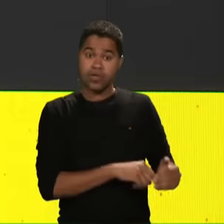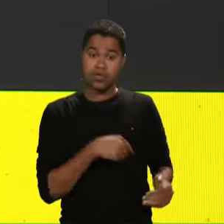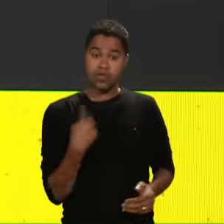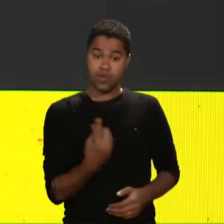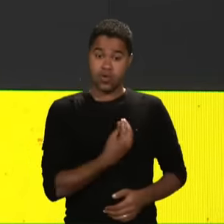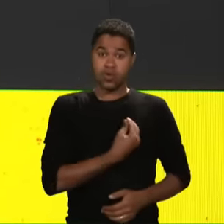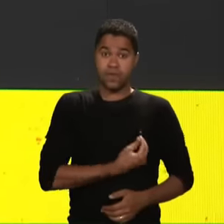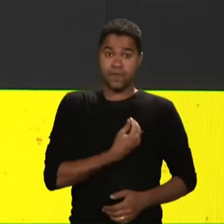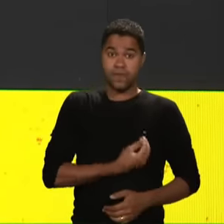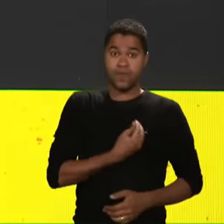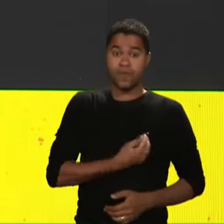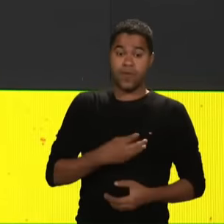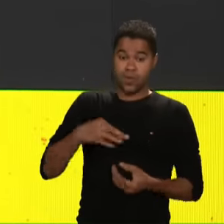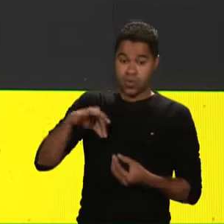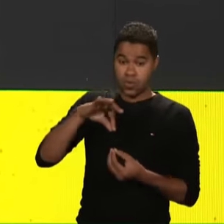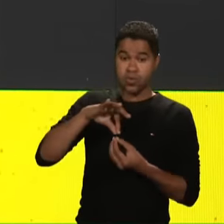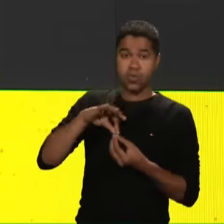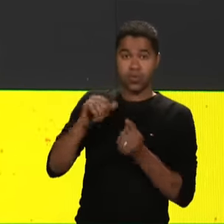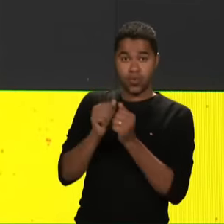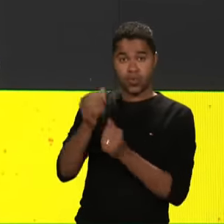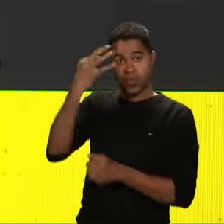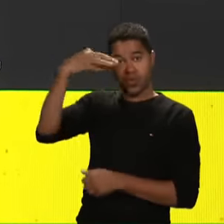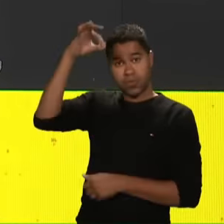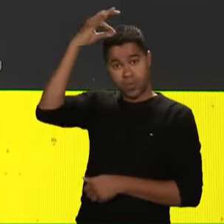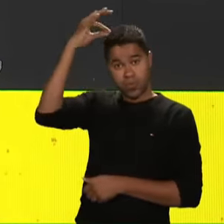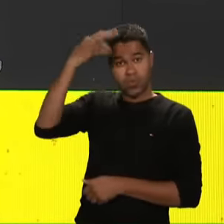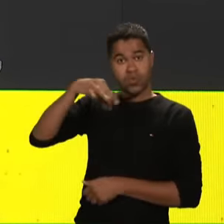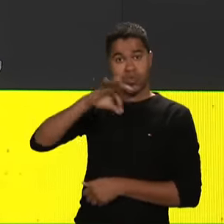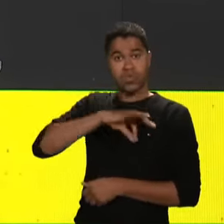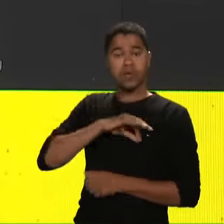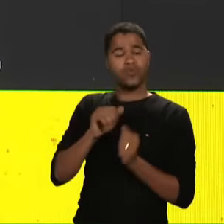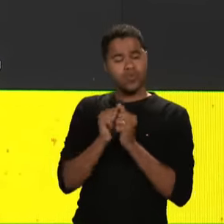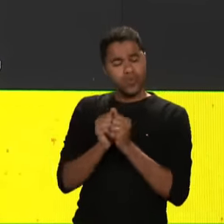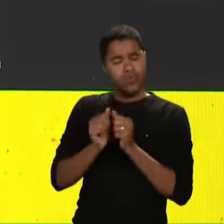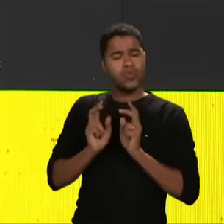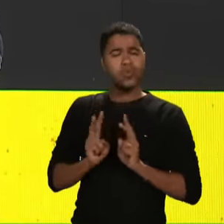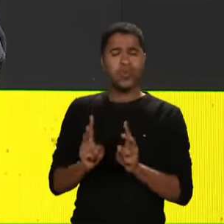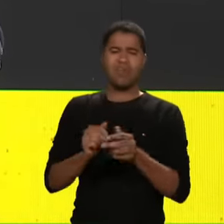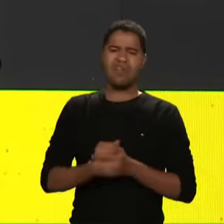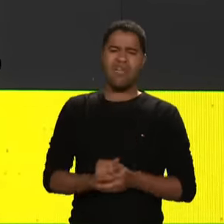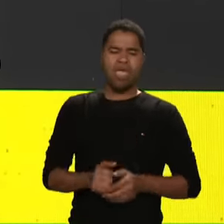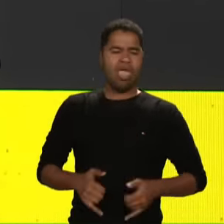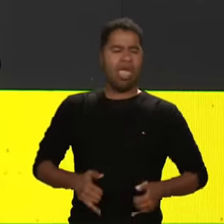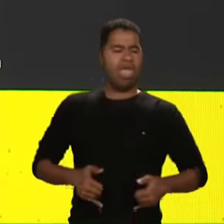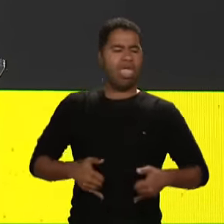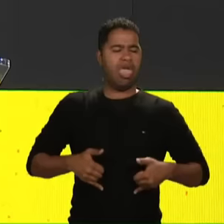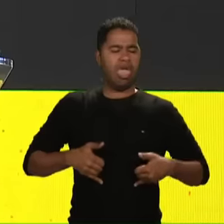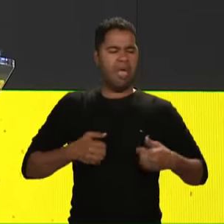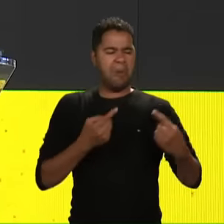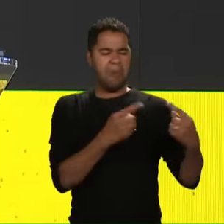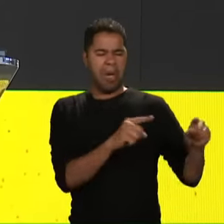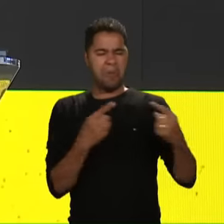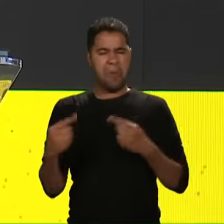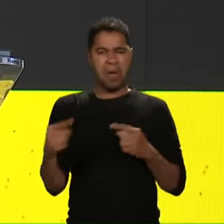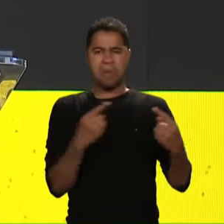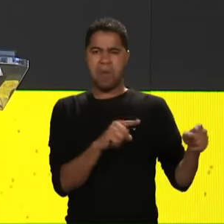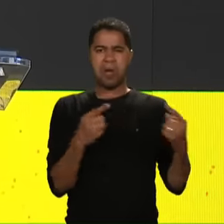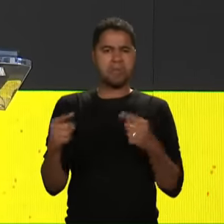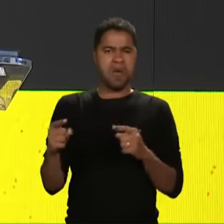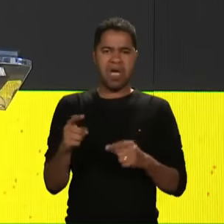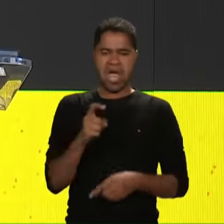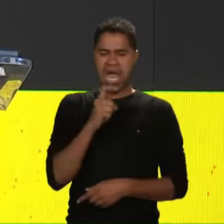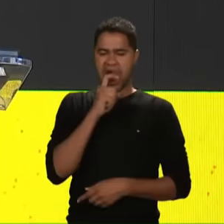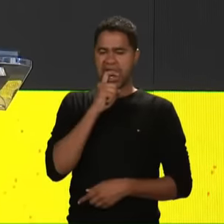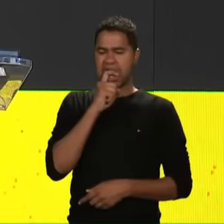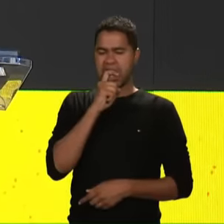Espírito, andemos também no Espírito. Não nos deixemos possuir de vanglória, provocando uns aos outros, tendo